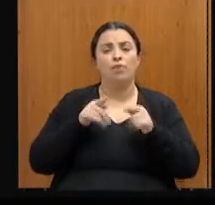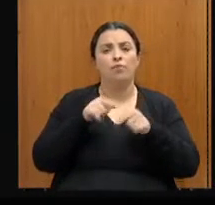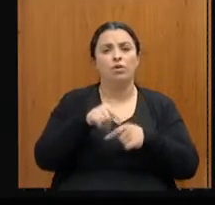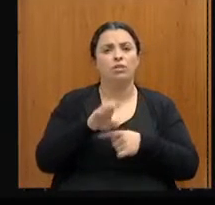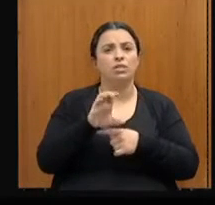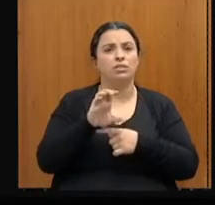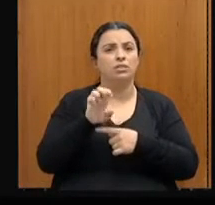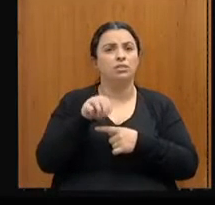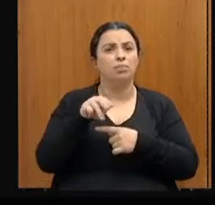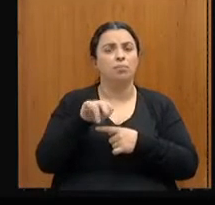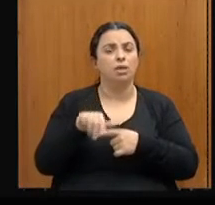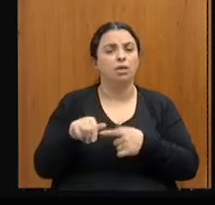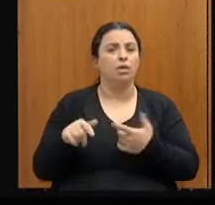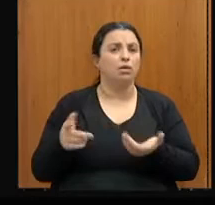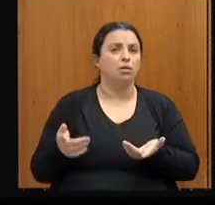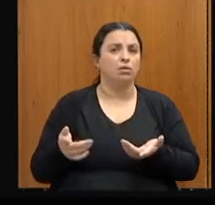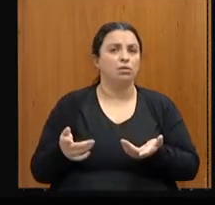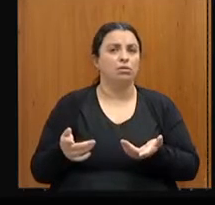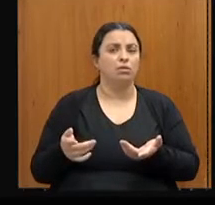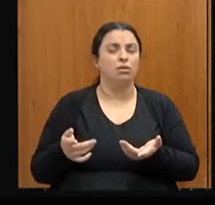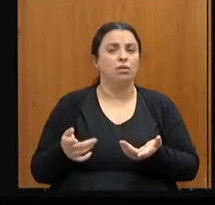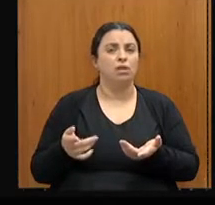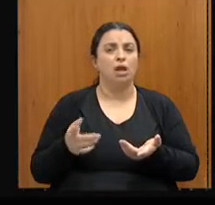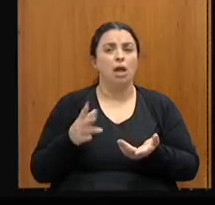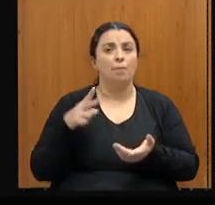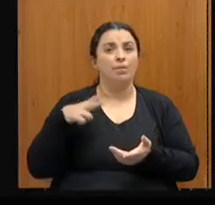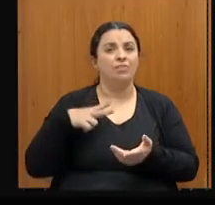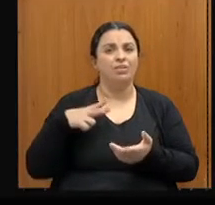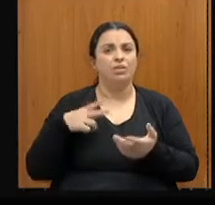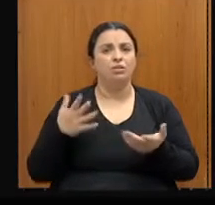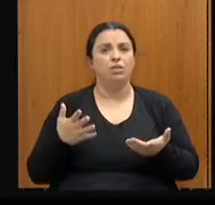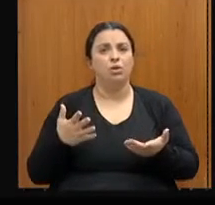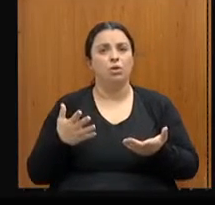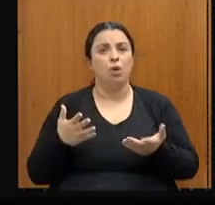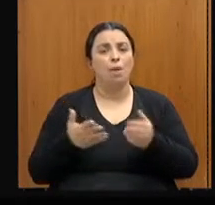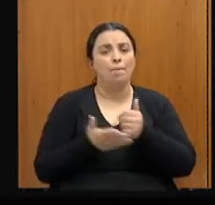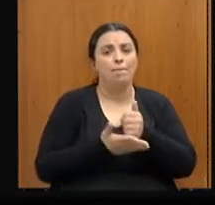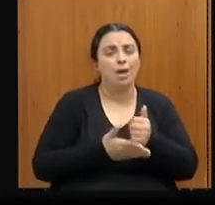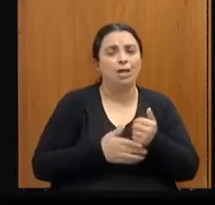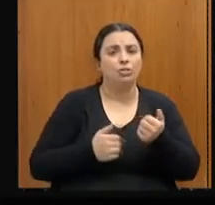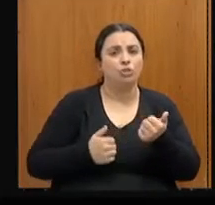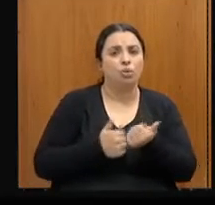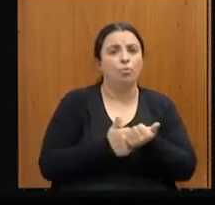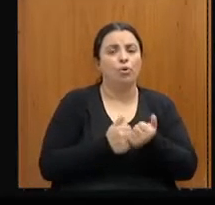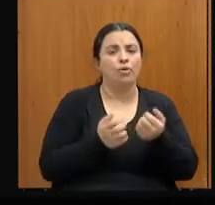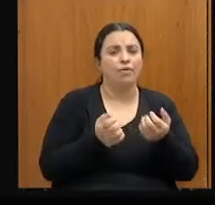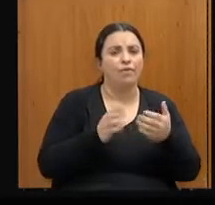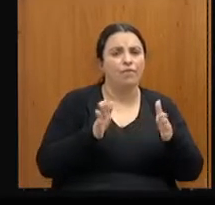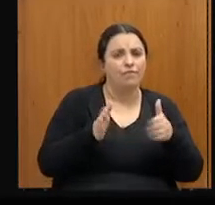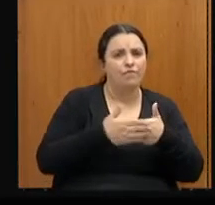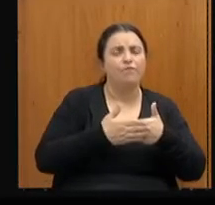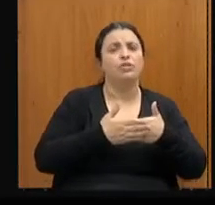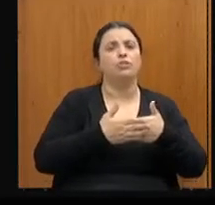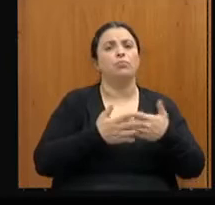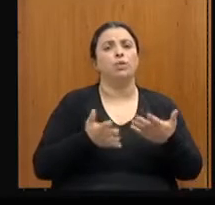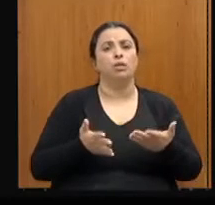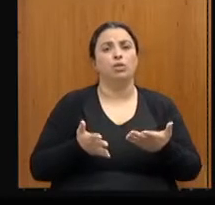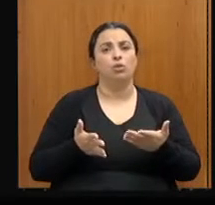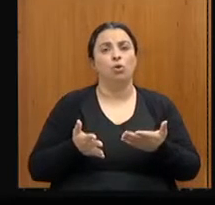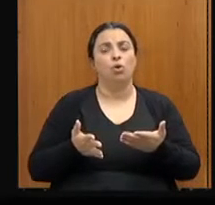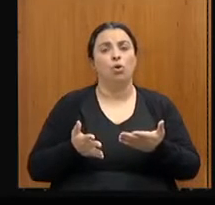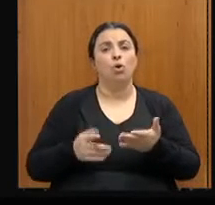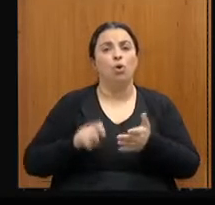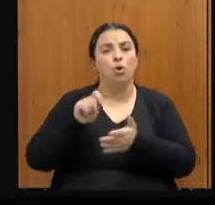da célula a pensamento de base de apoio terceirização de